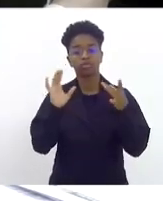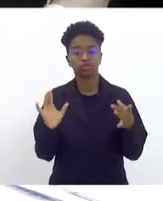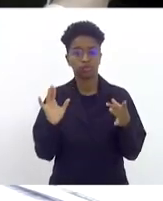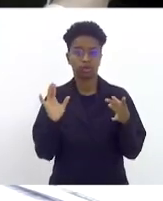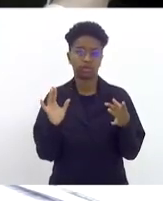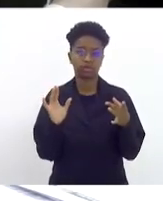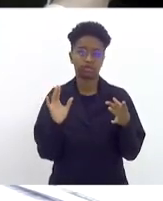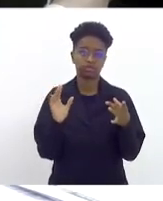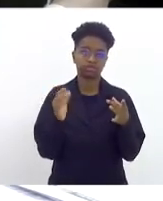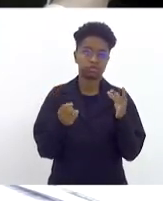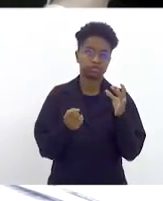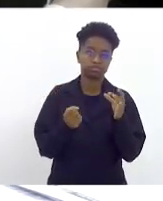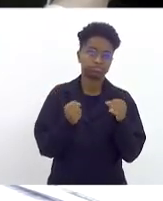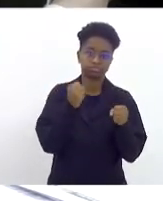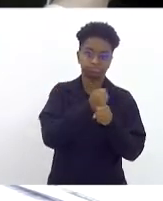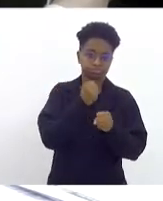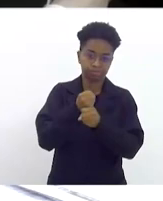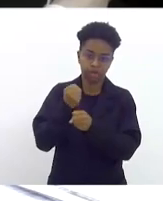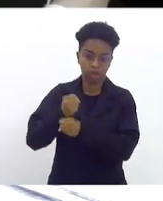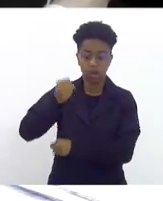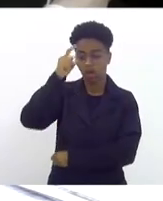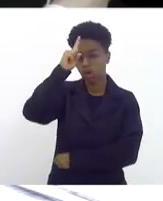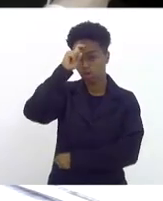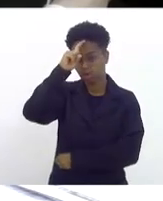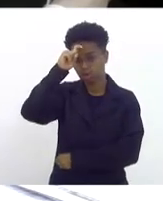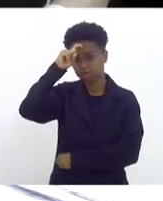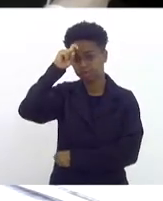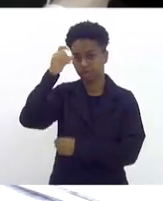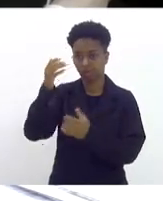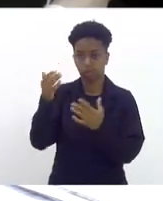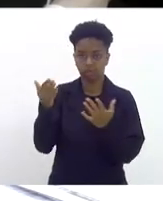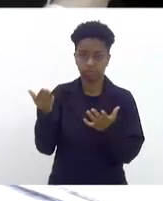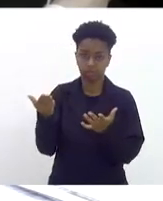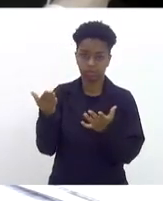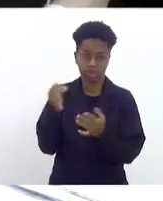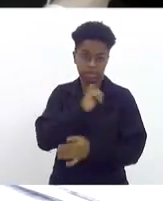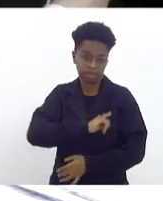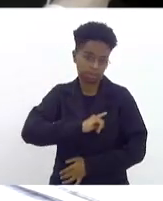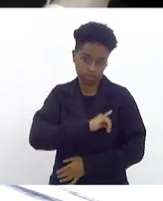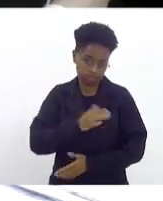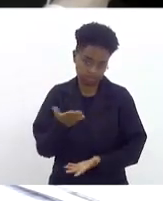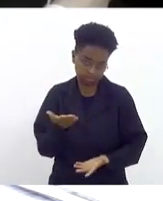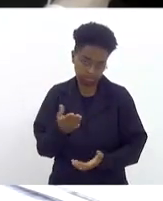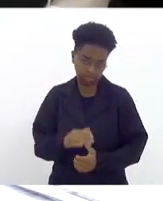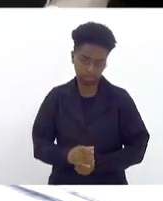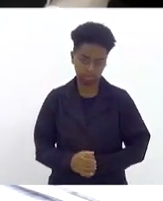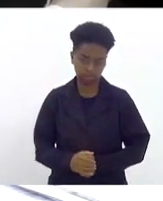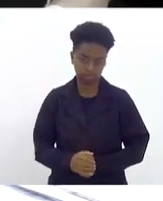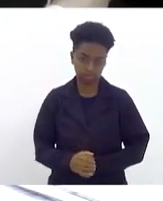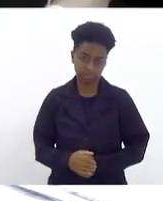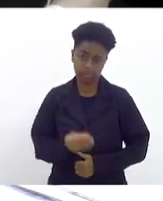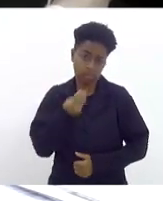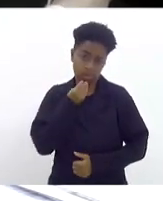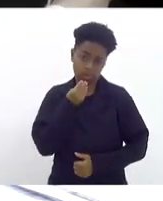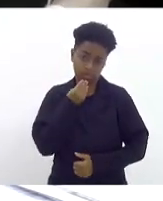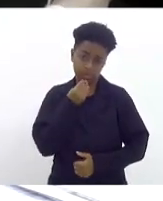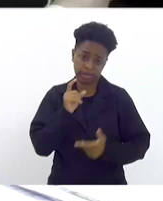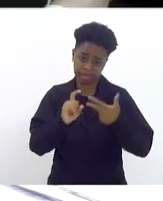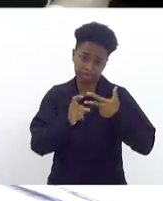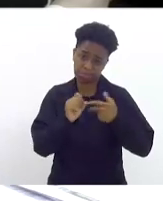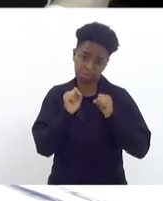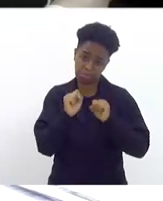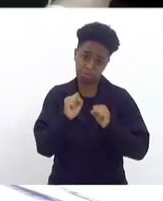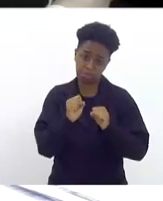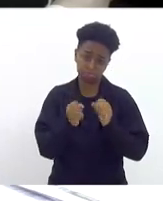a construir um hospital em Itaboraí claro que o poder executivo